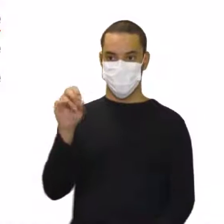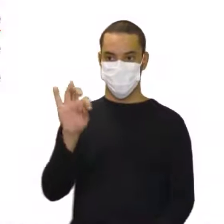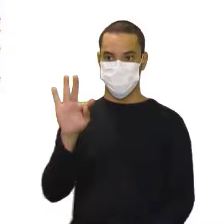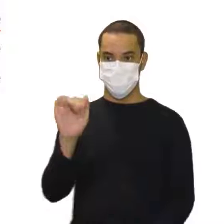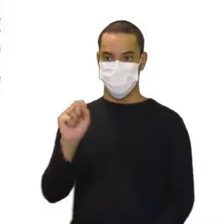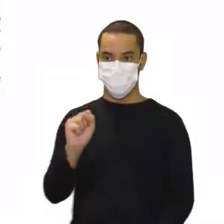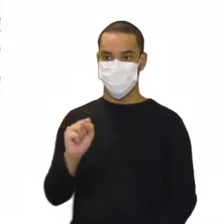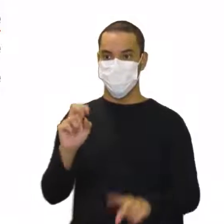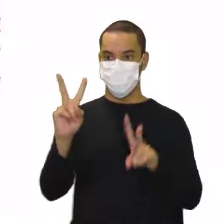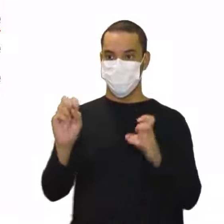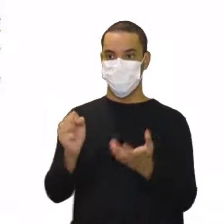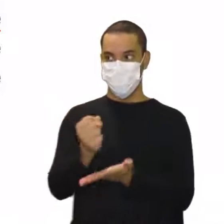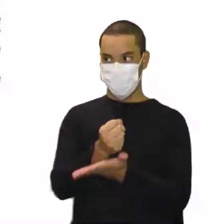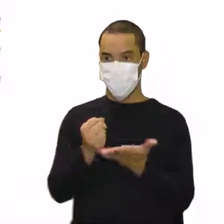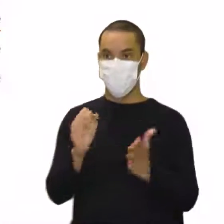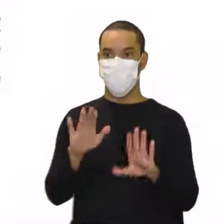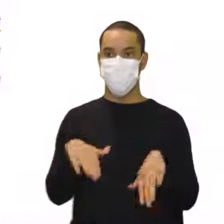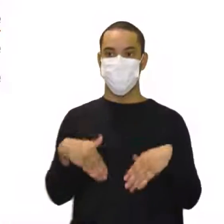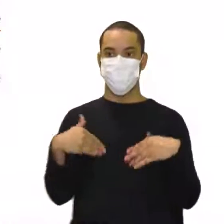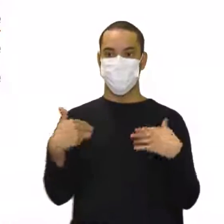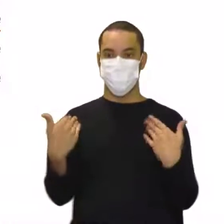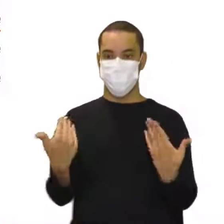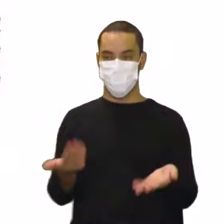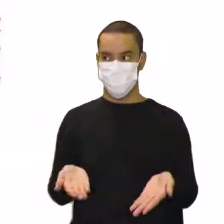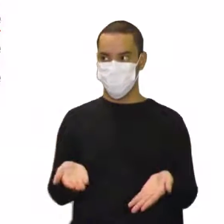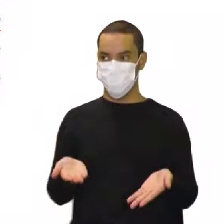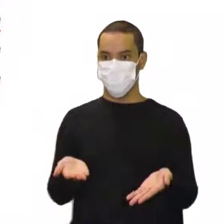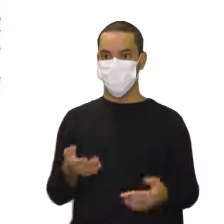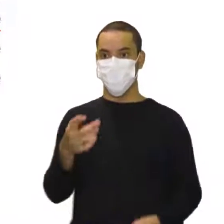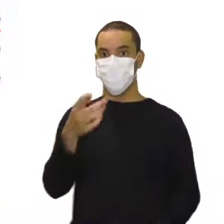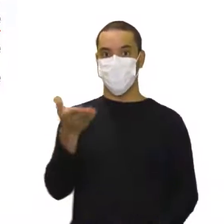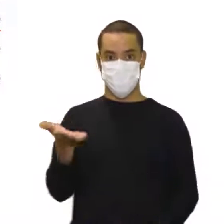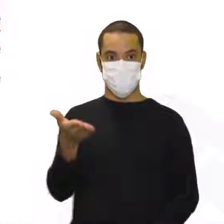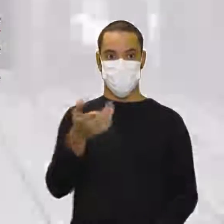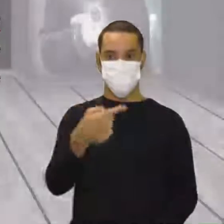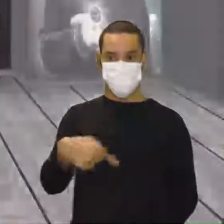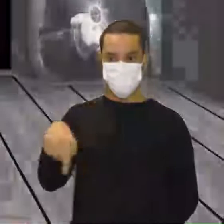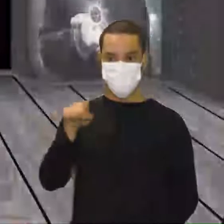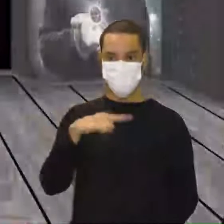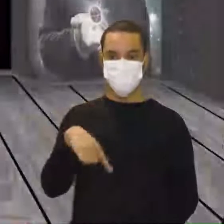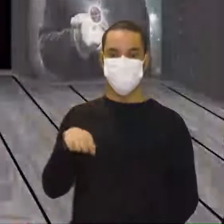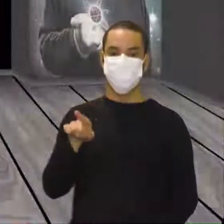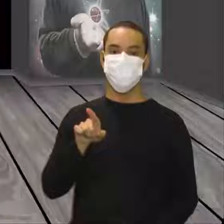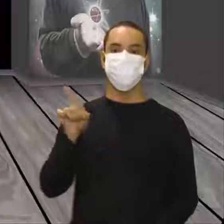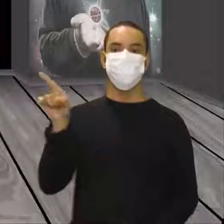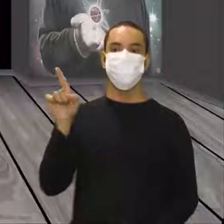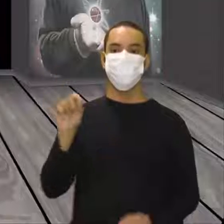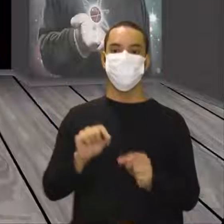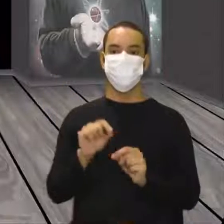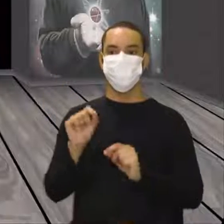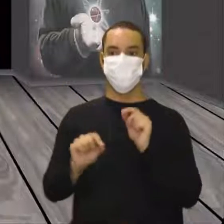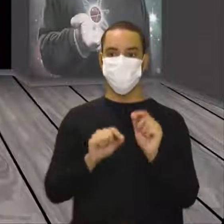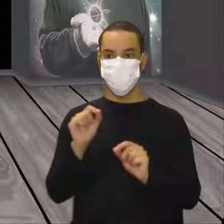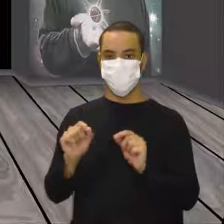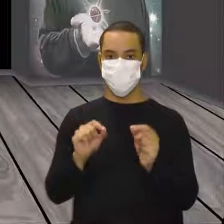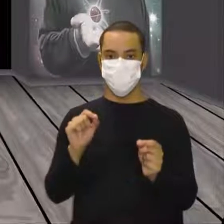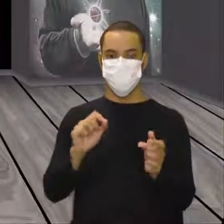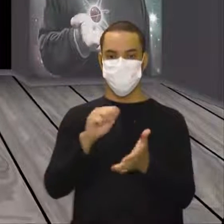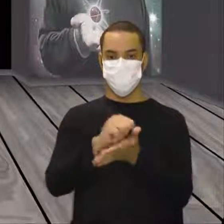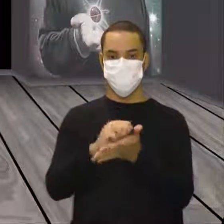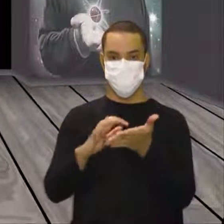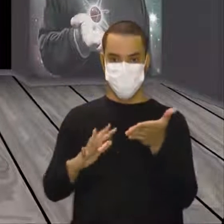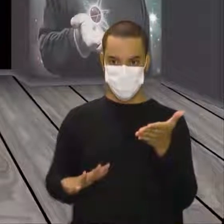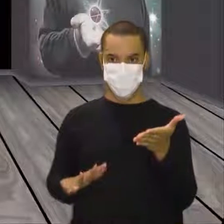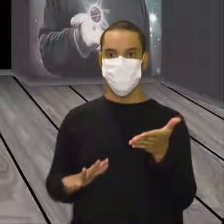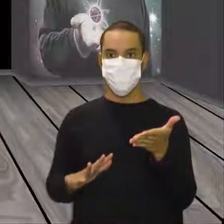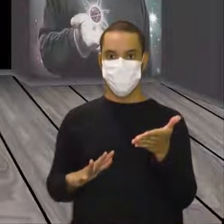justapostas. Então, gente, agora vocês vão lá, pessoal, dá uma olhadinha aqui, vocês vão lá, vão fazer as atividades, estão